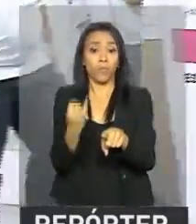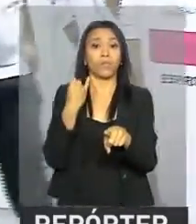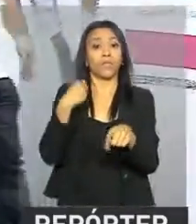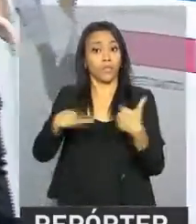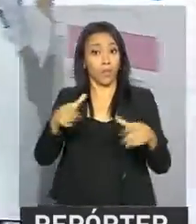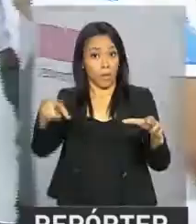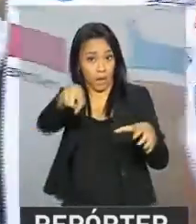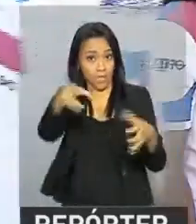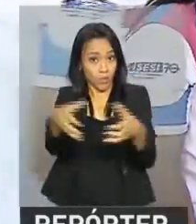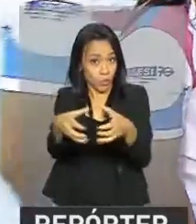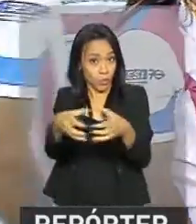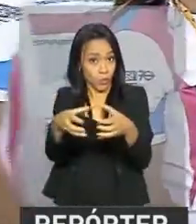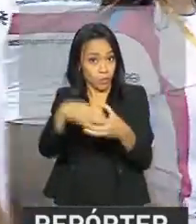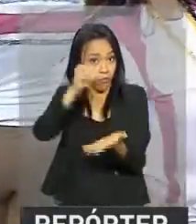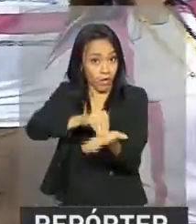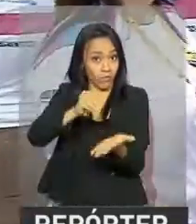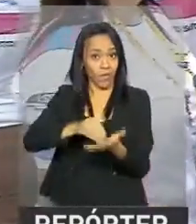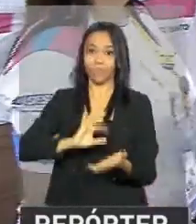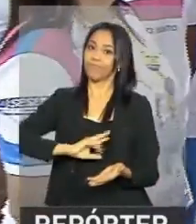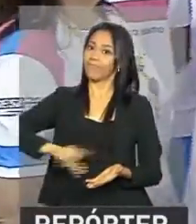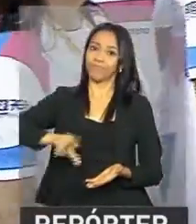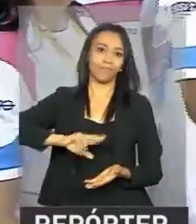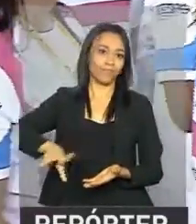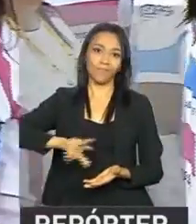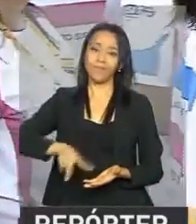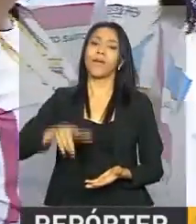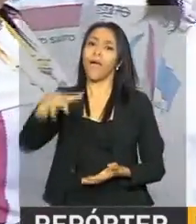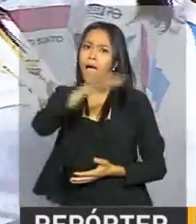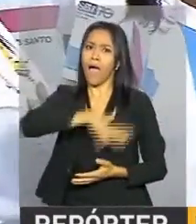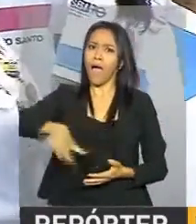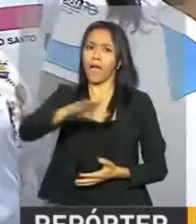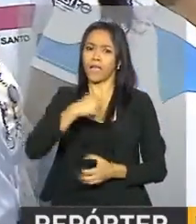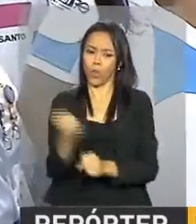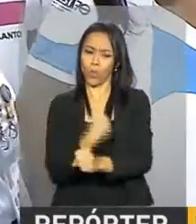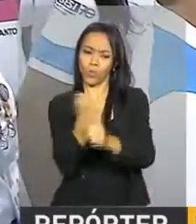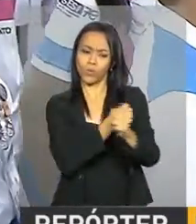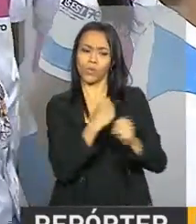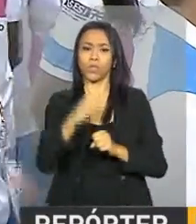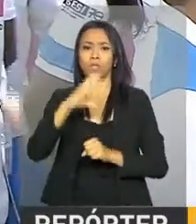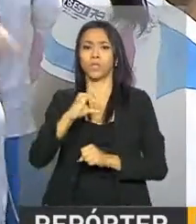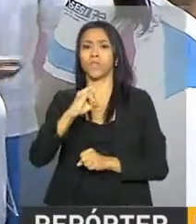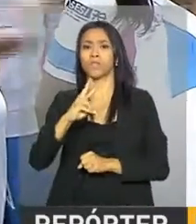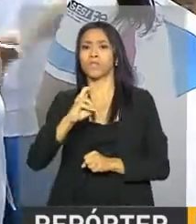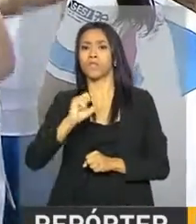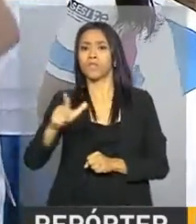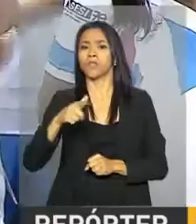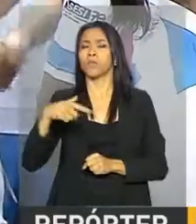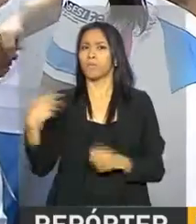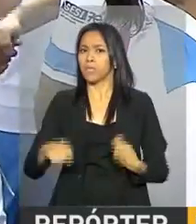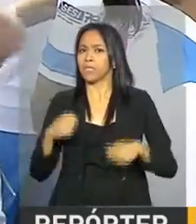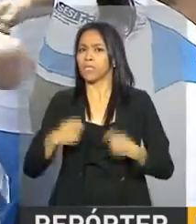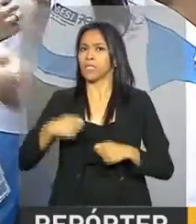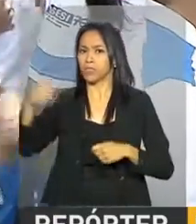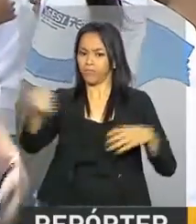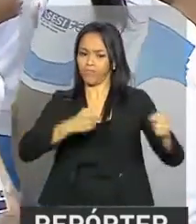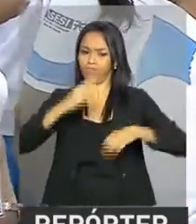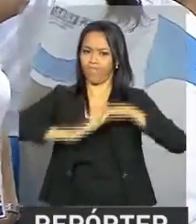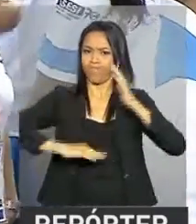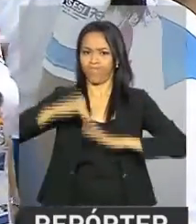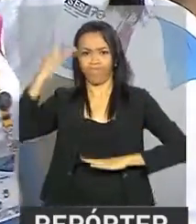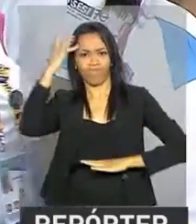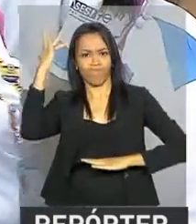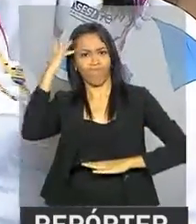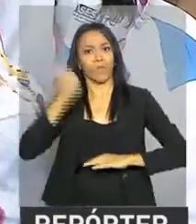esse grupo não vai faltar. A construção civil é a área que mais vai precisar de mão de obra qualificada nos próximos